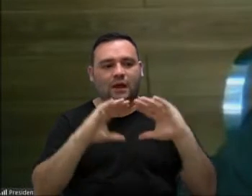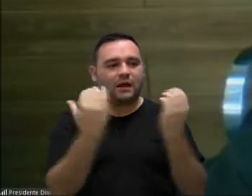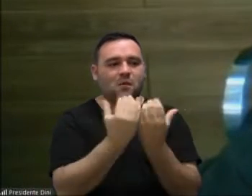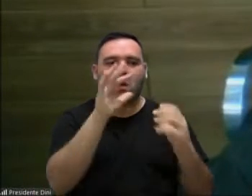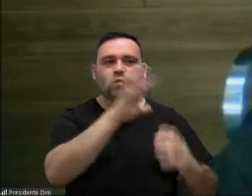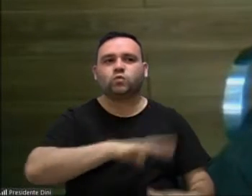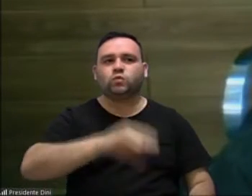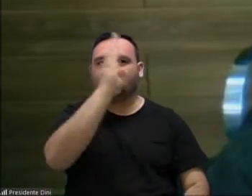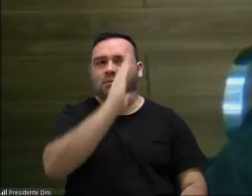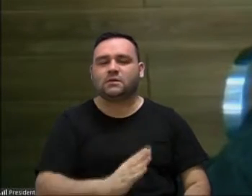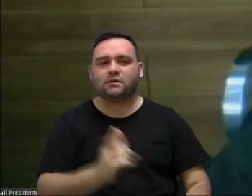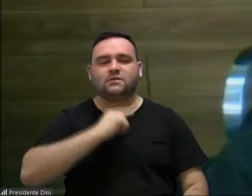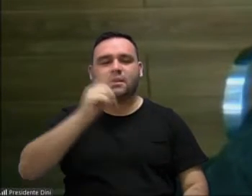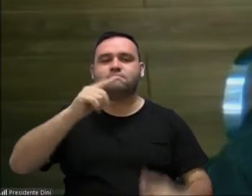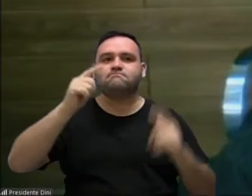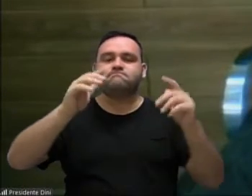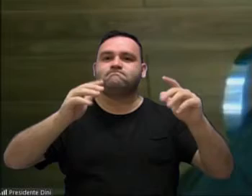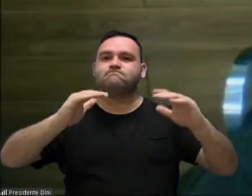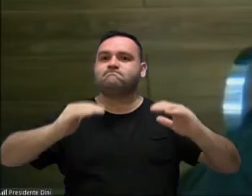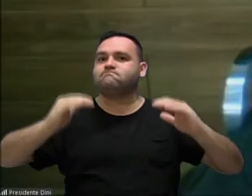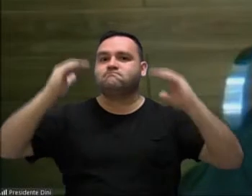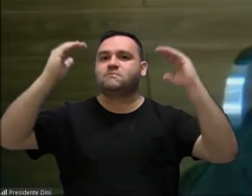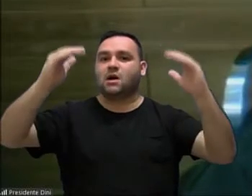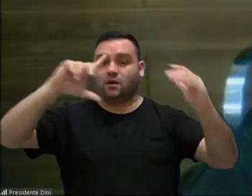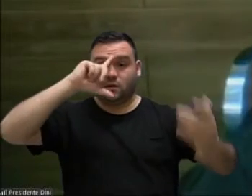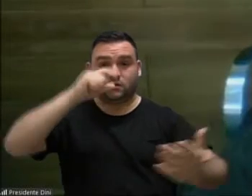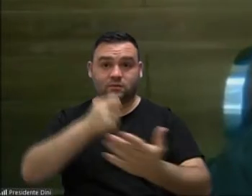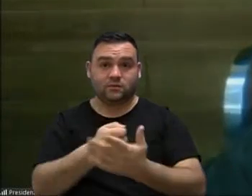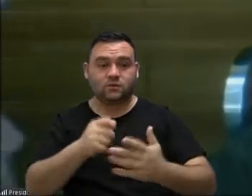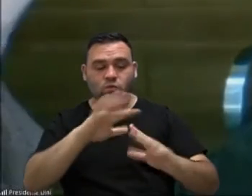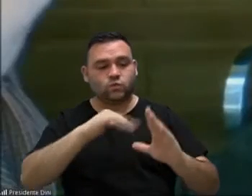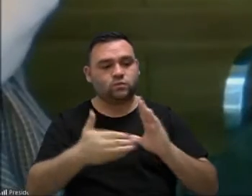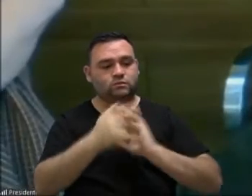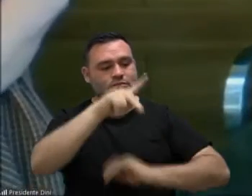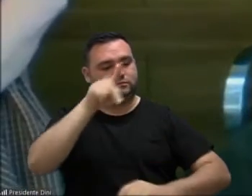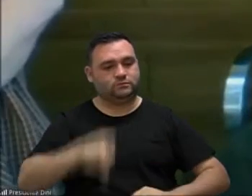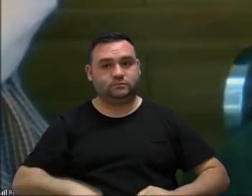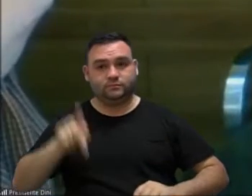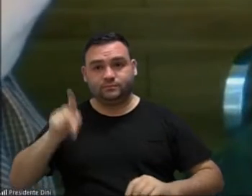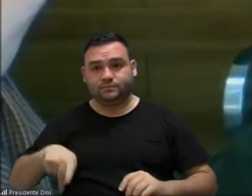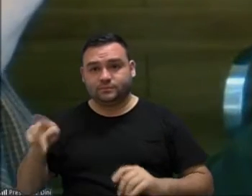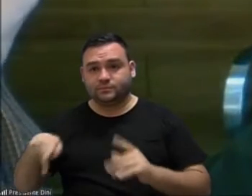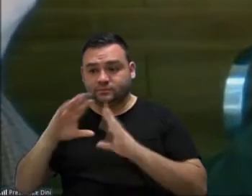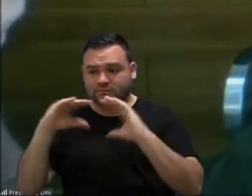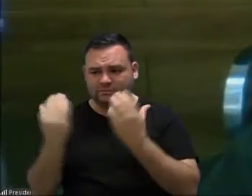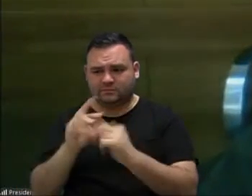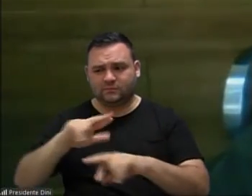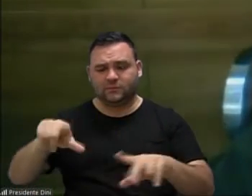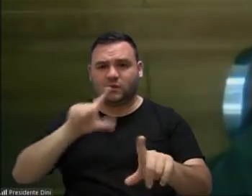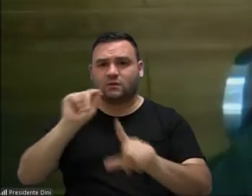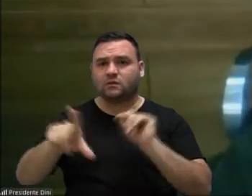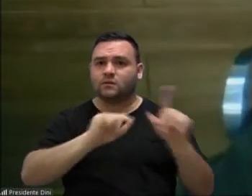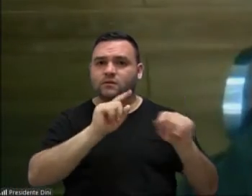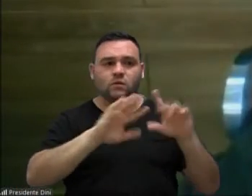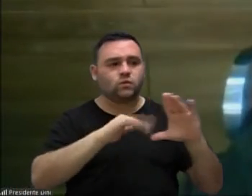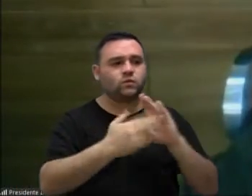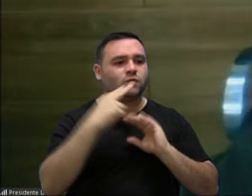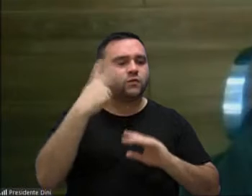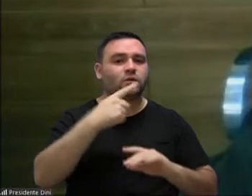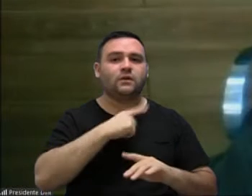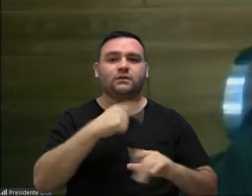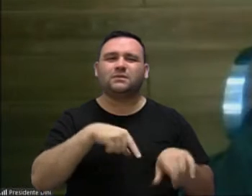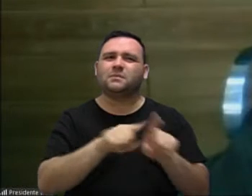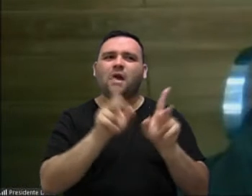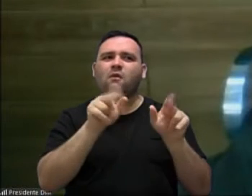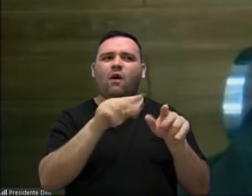legislativas do país, impede a vontade majestática dos seus presidentes, impingindo ao mandato dos senhores vereadores a qualidade de